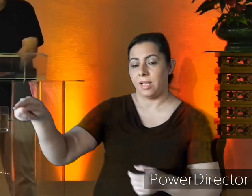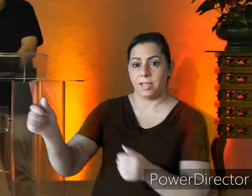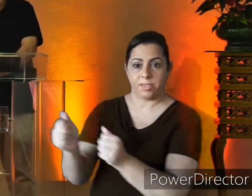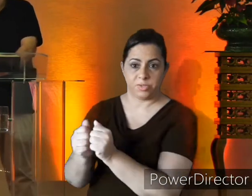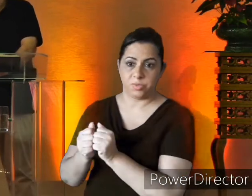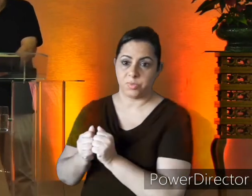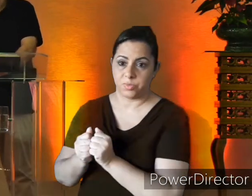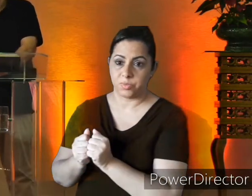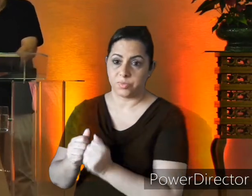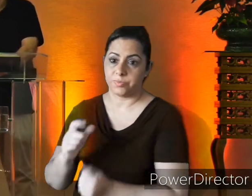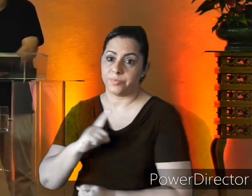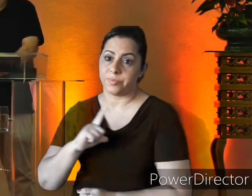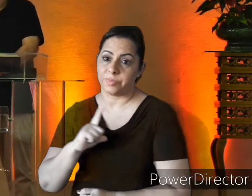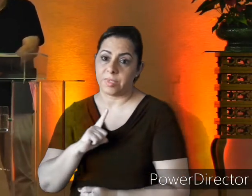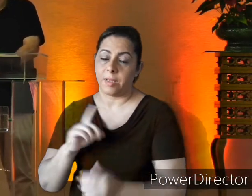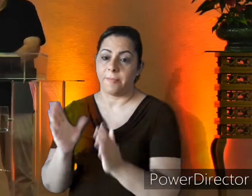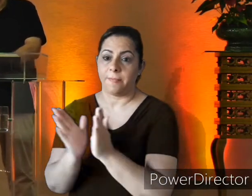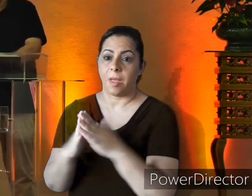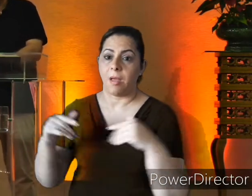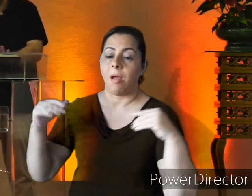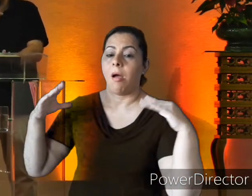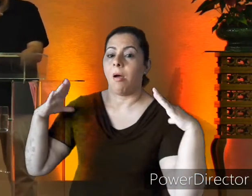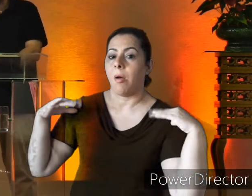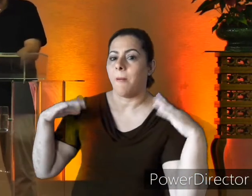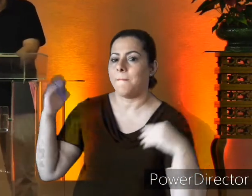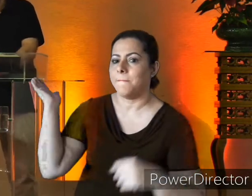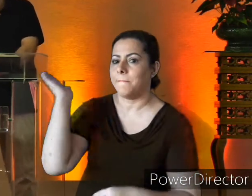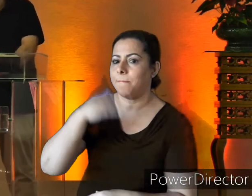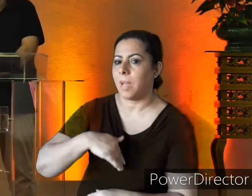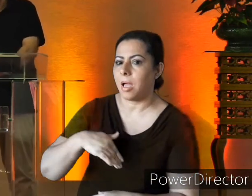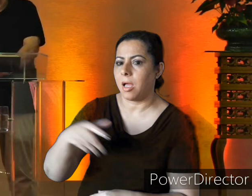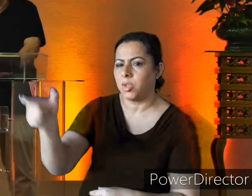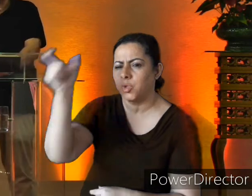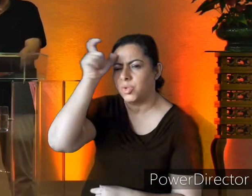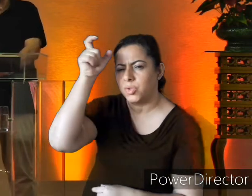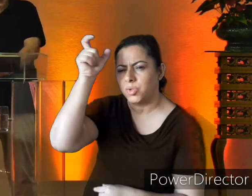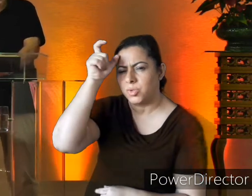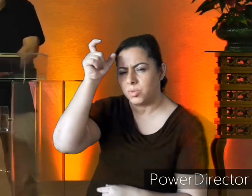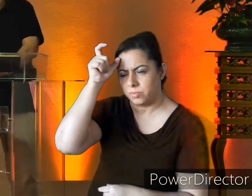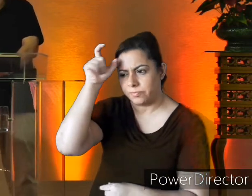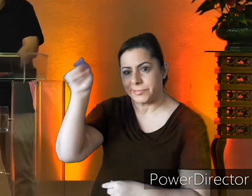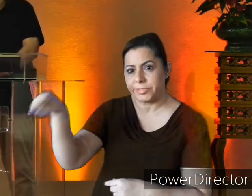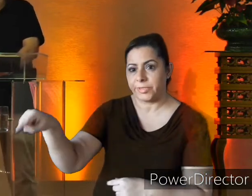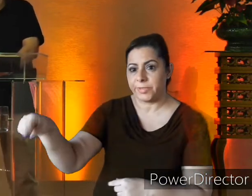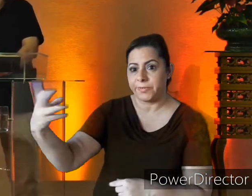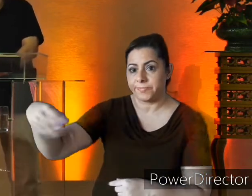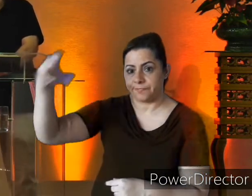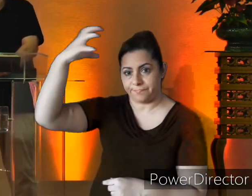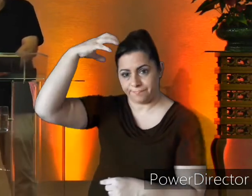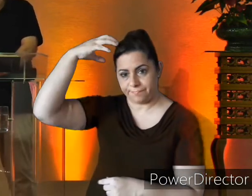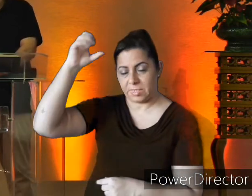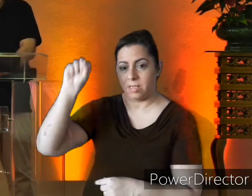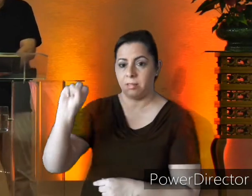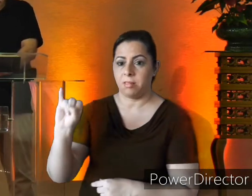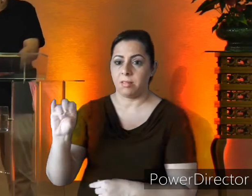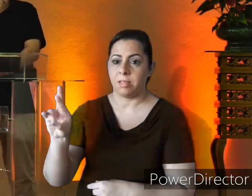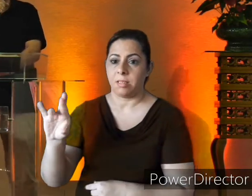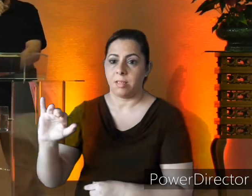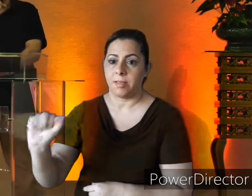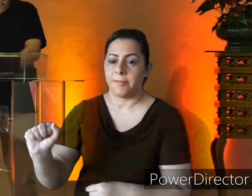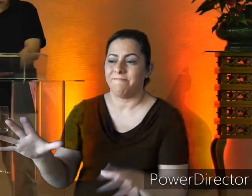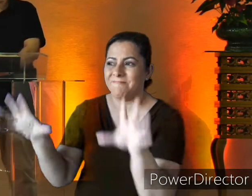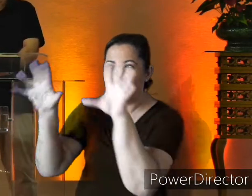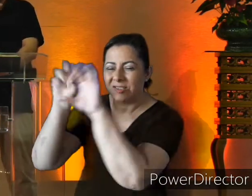espíritos malignos. Com o exército do rei da Síria estavam as trevas,